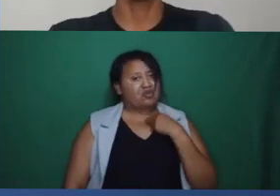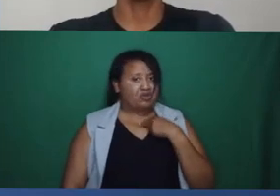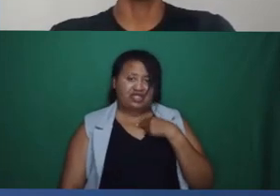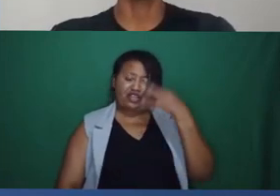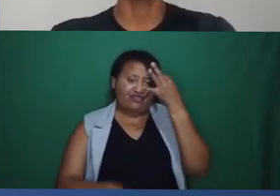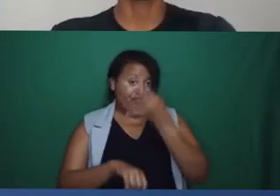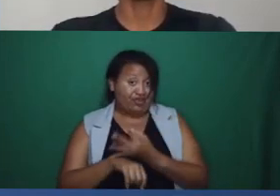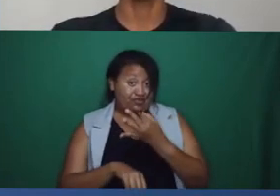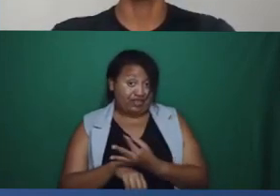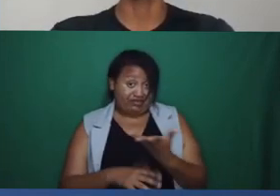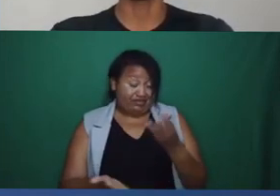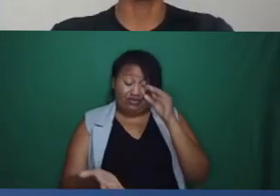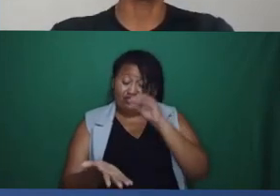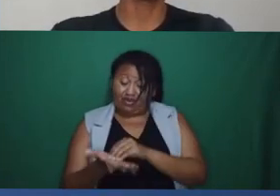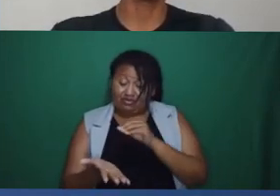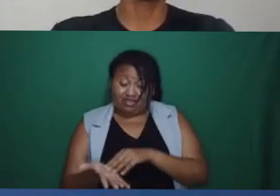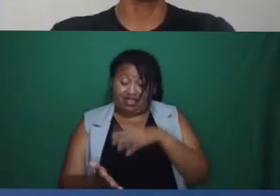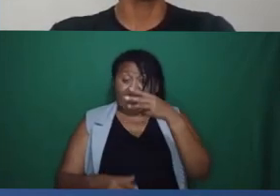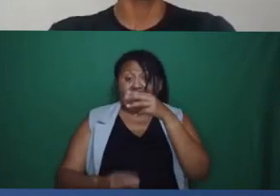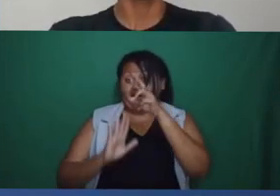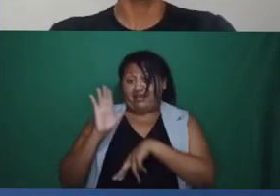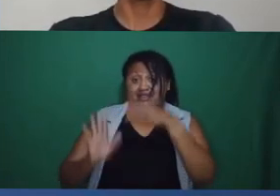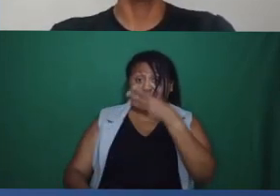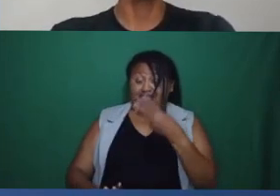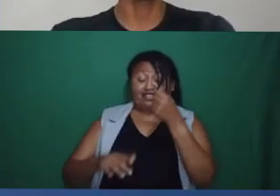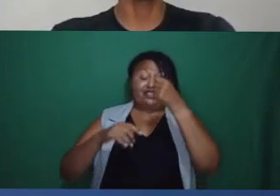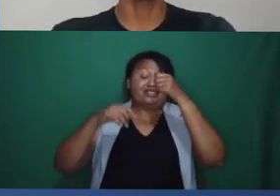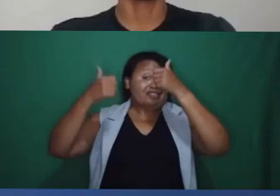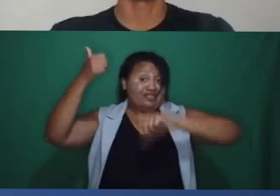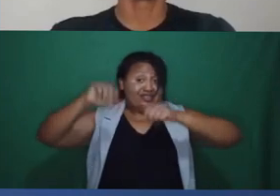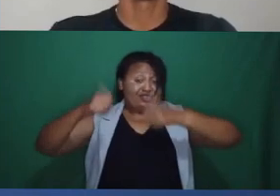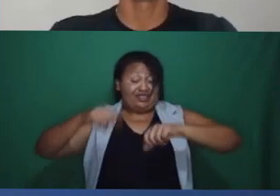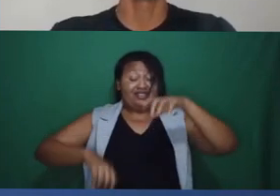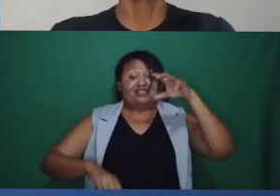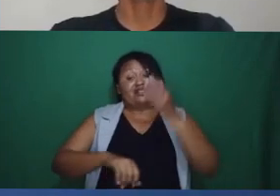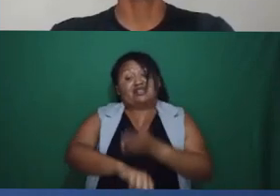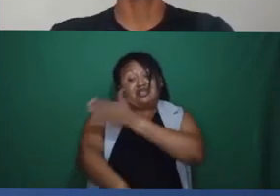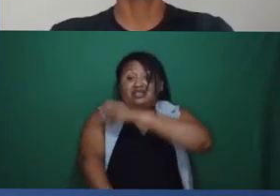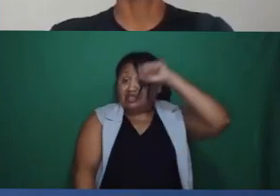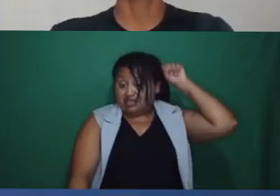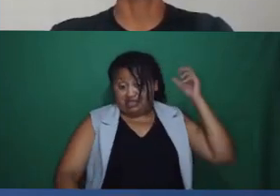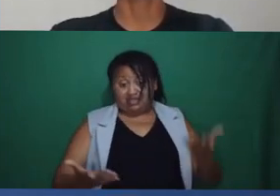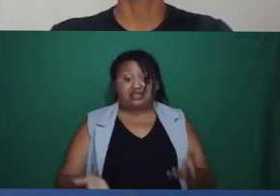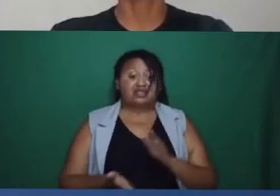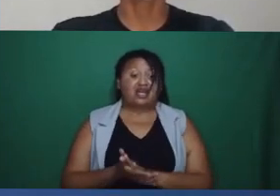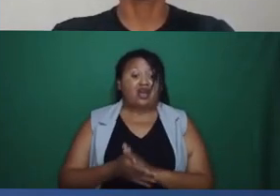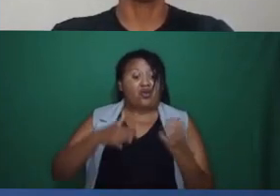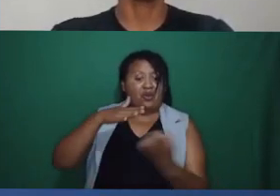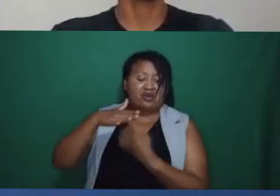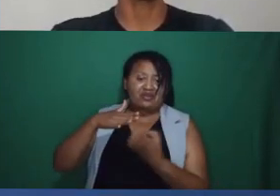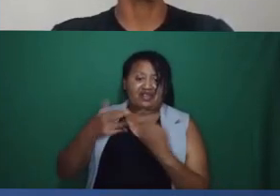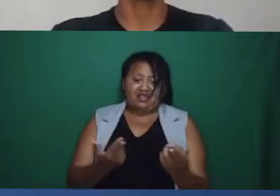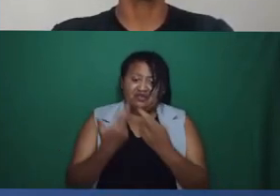regra de três para vocês aí no simulado do Friburgo e diz o seguinte uma empresa responsável pelo abastecimento